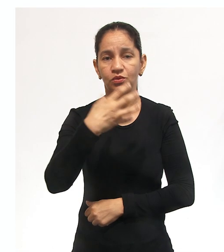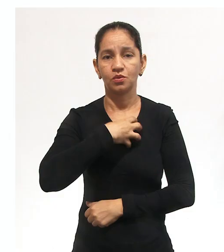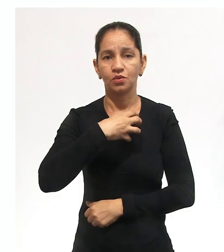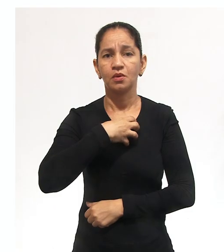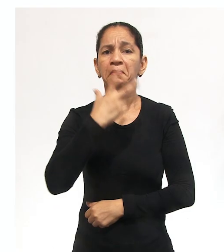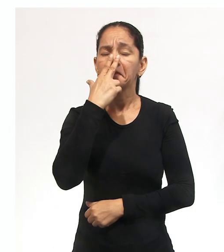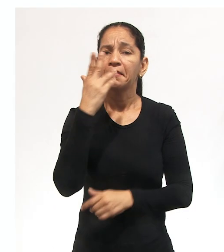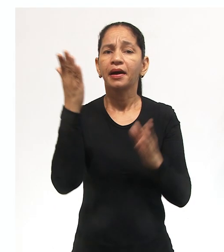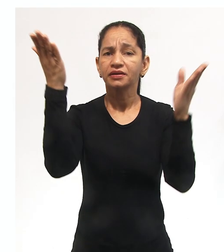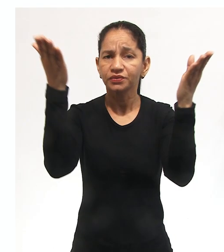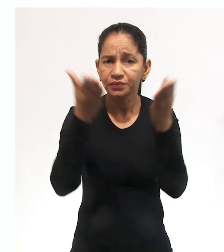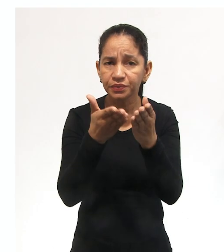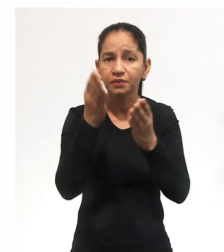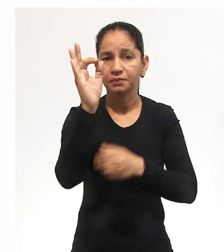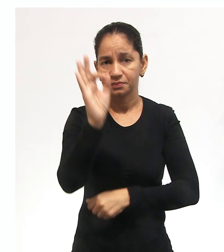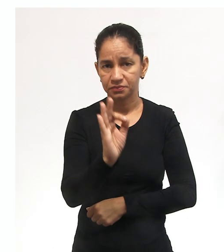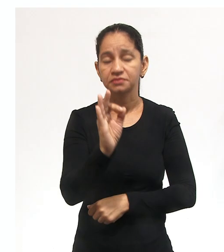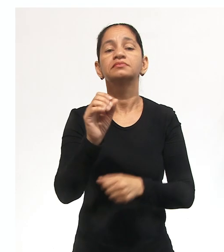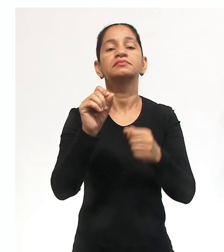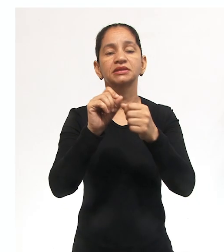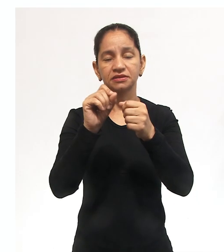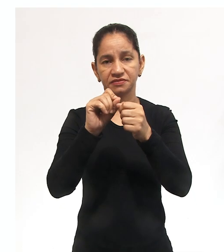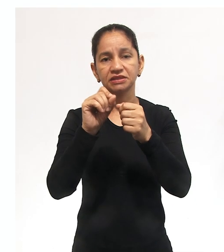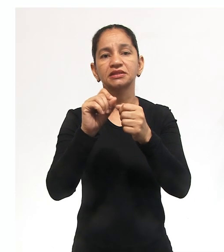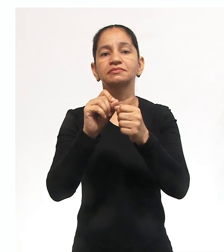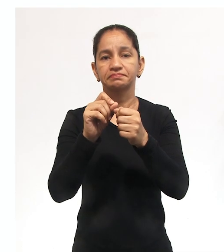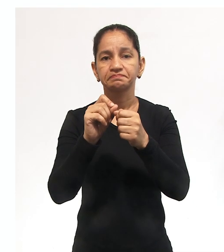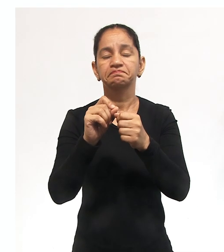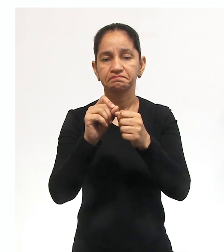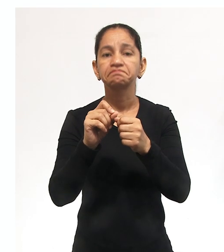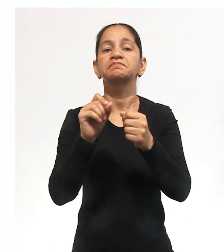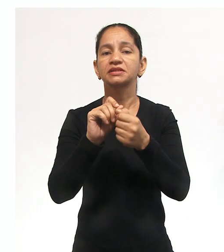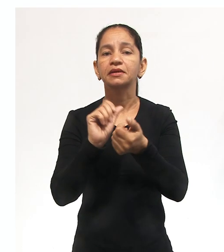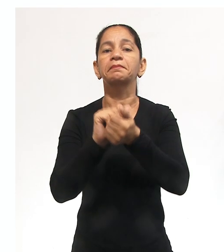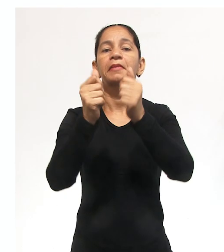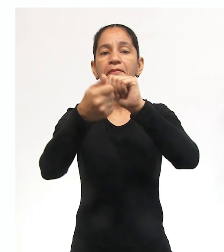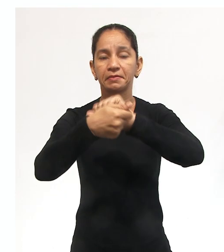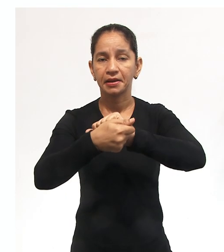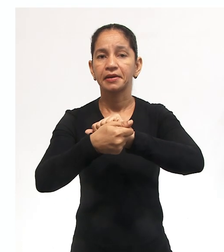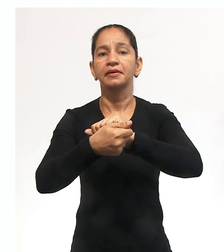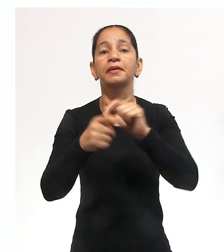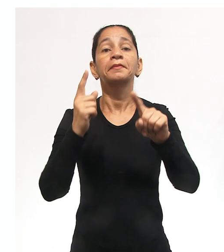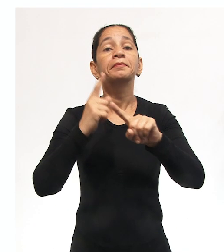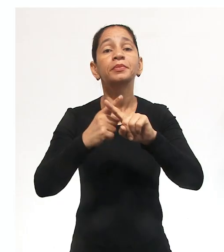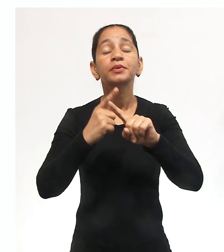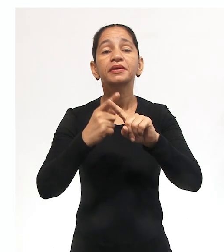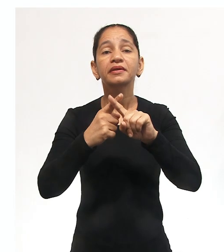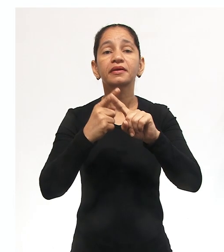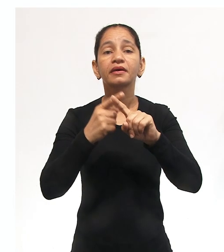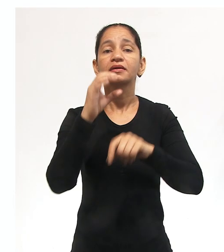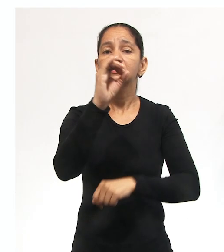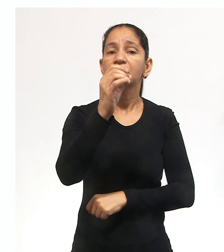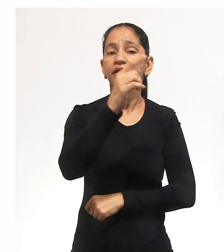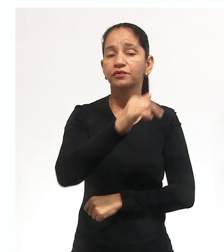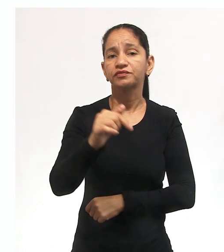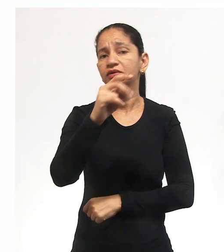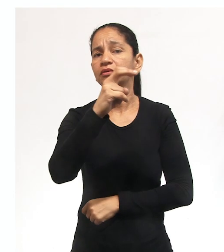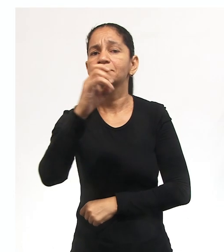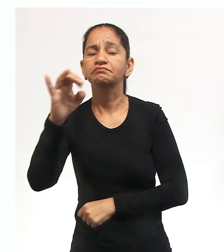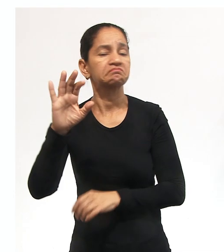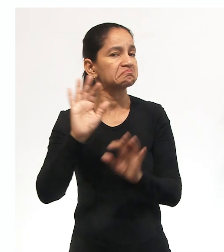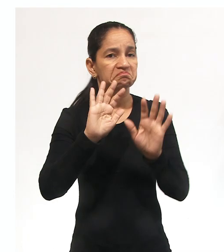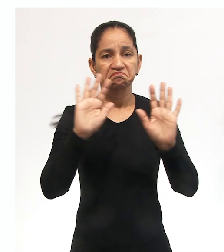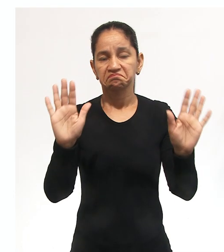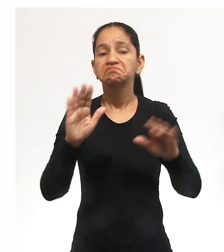mais que o nosso valor final seja em porcentagem, a gente vai fazer a mudança dessa porcentagem aqui para número decimal ou número